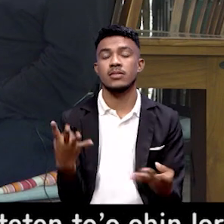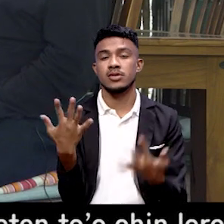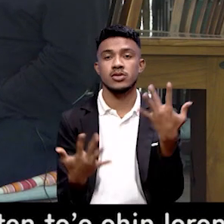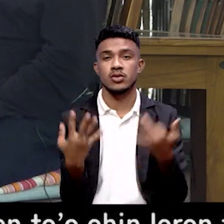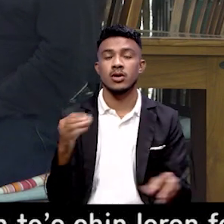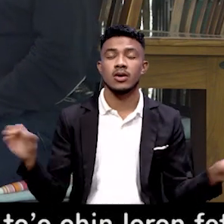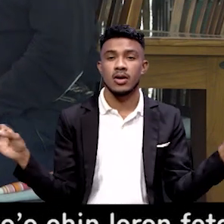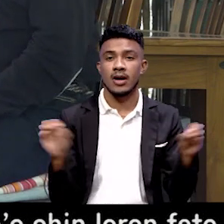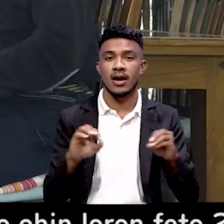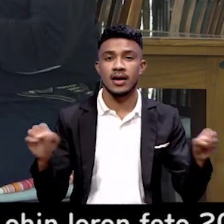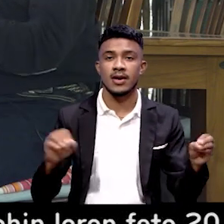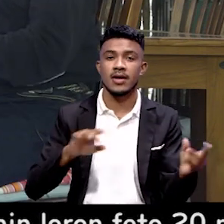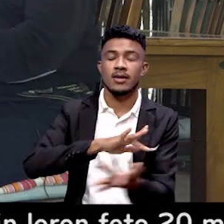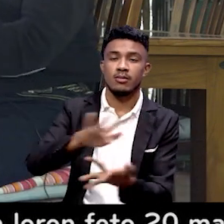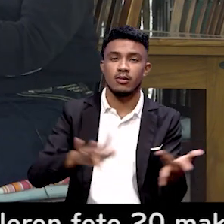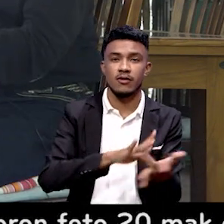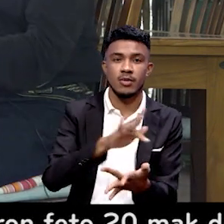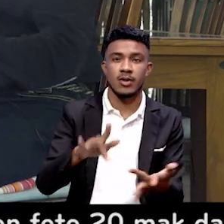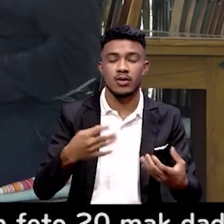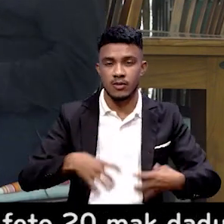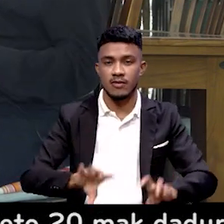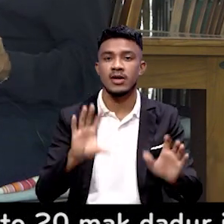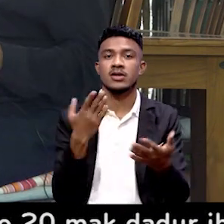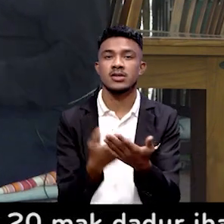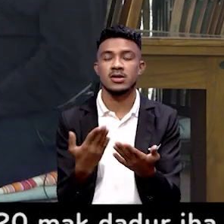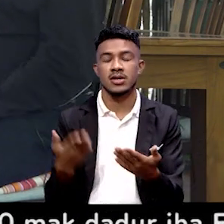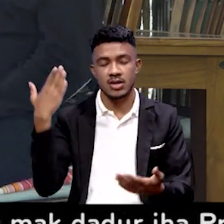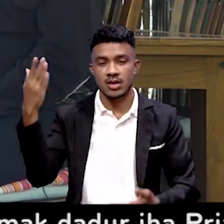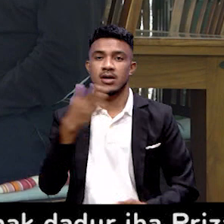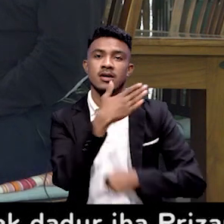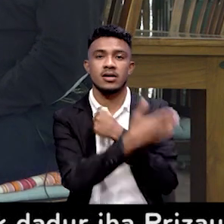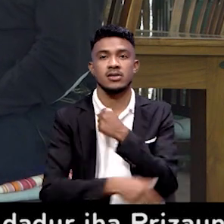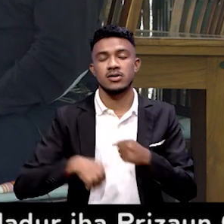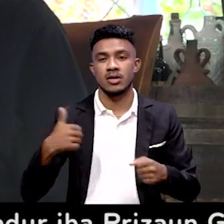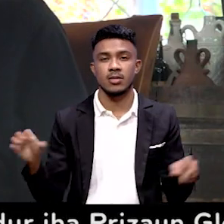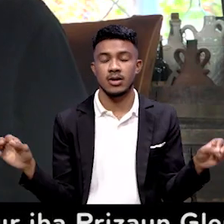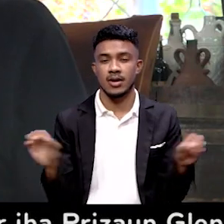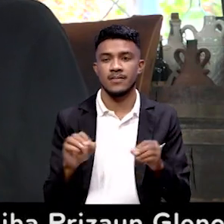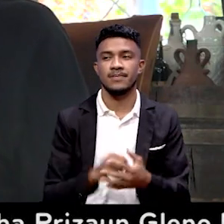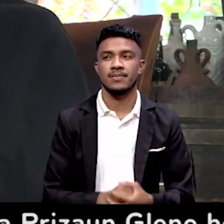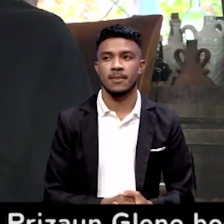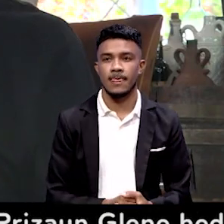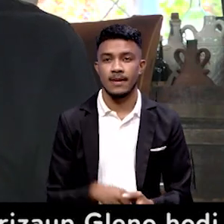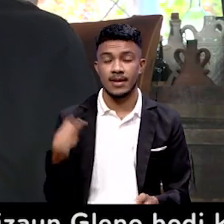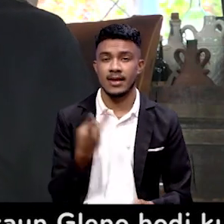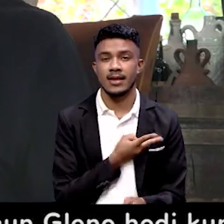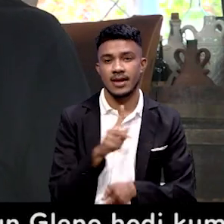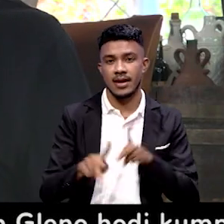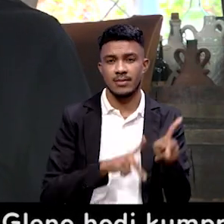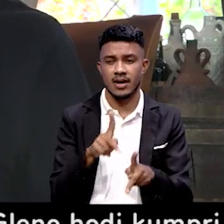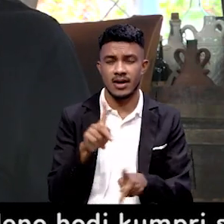comércio. E a Railaran e a Liur, tanto economia nós lá ia. E tem